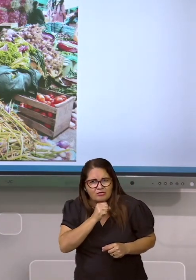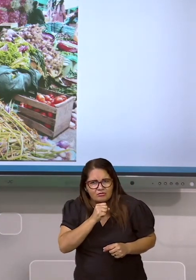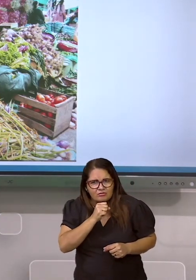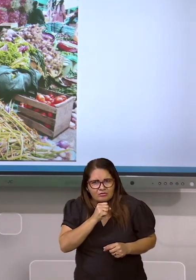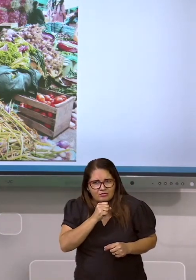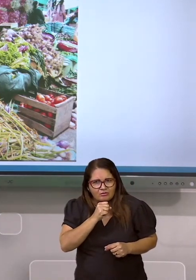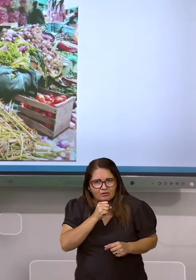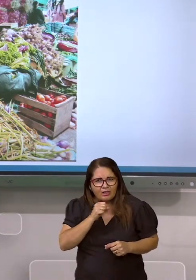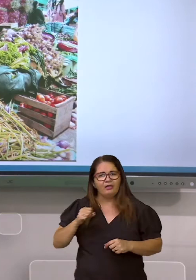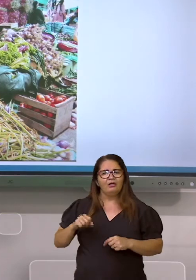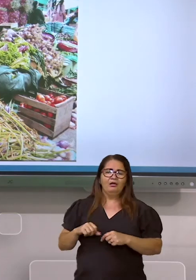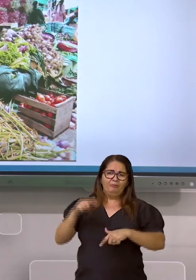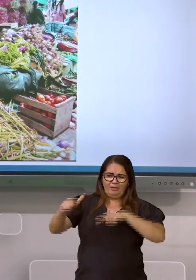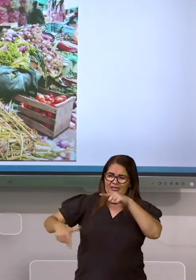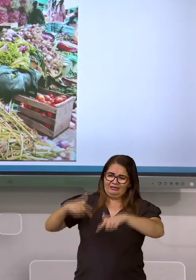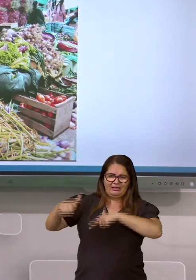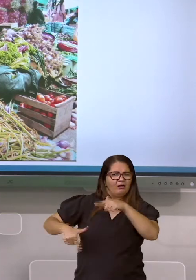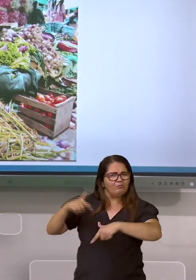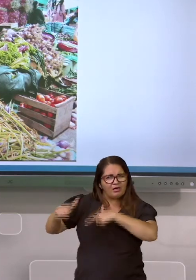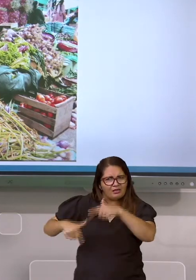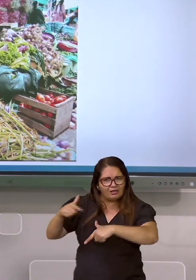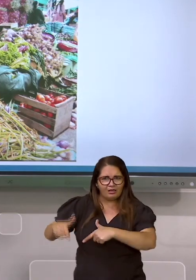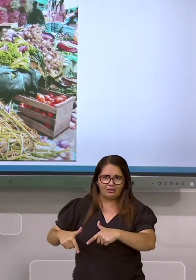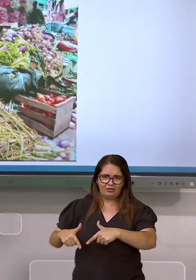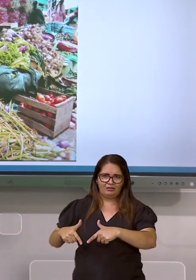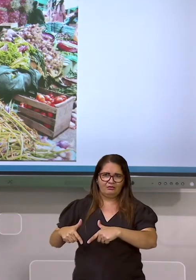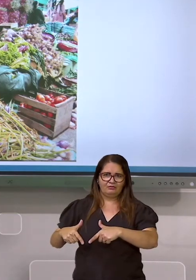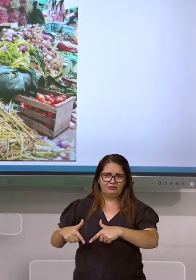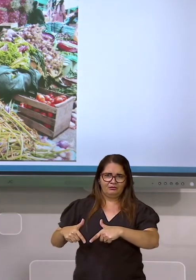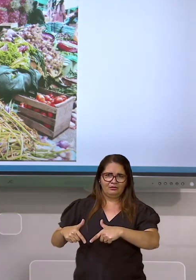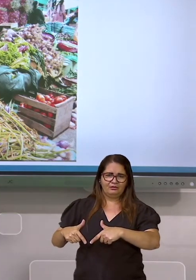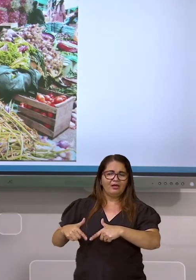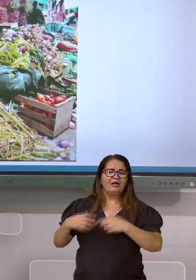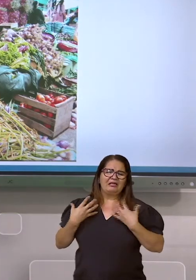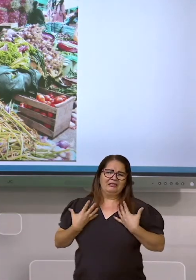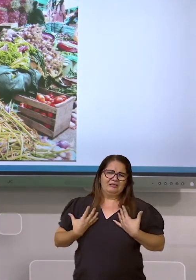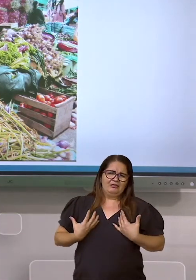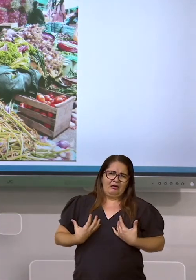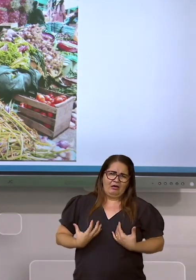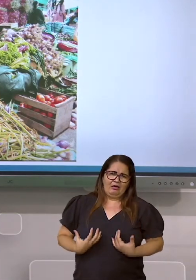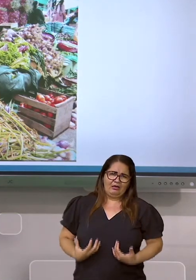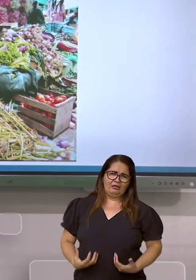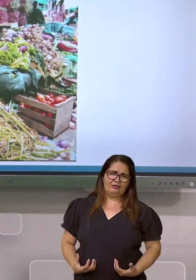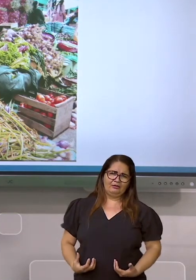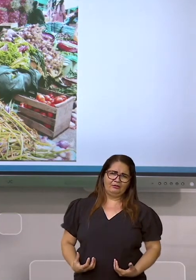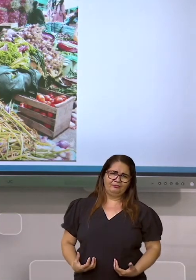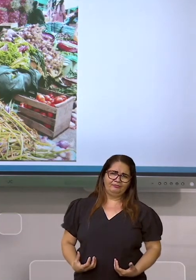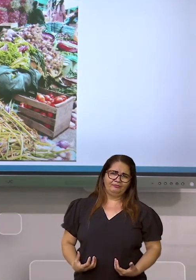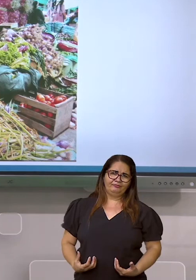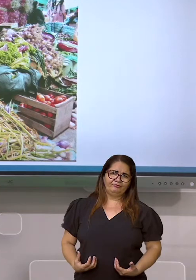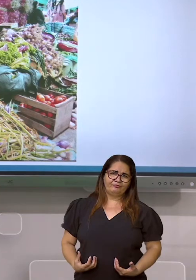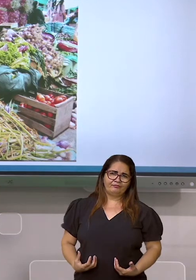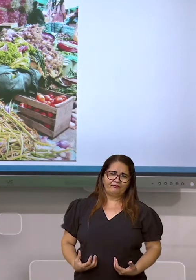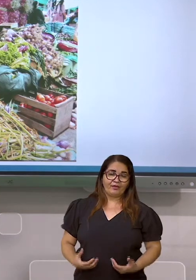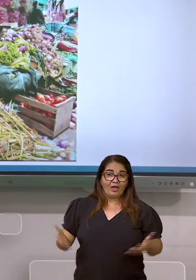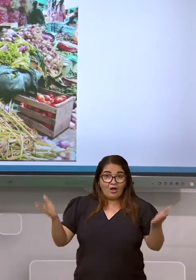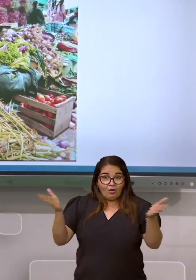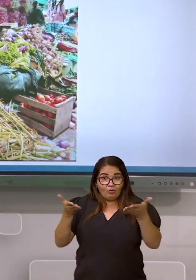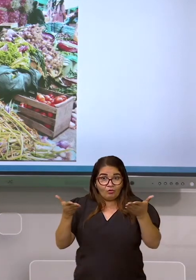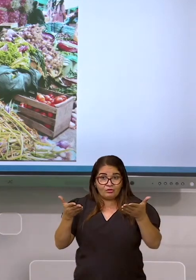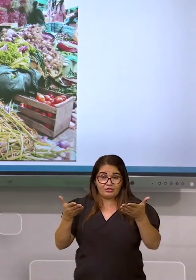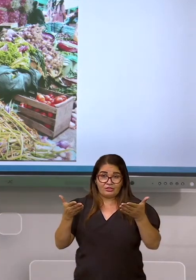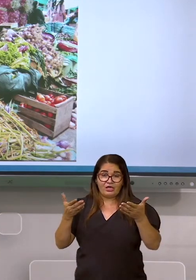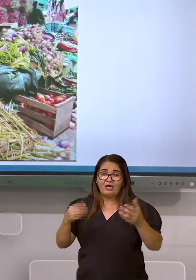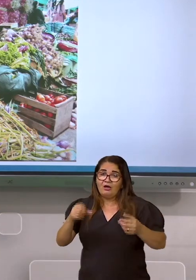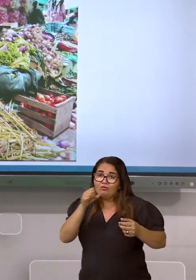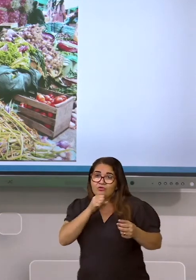PEA, né? Pessoa economicamente ativa, está com mais idade, muitas das vezes volta para poder